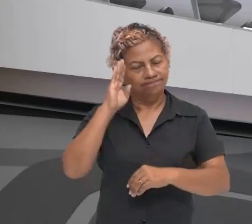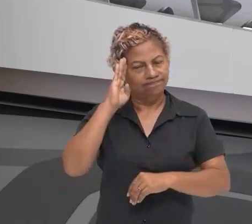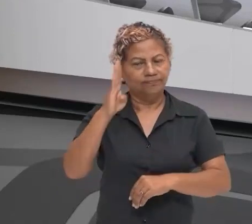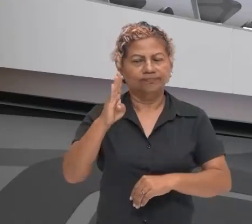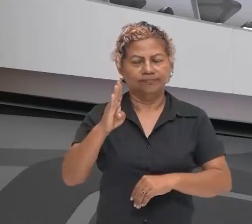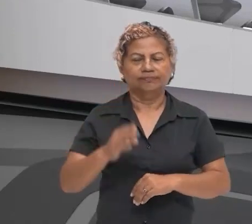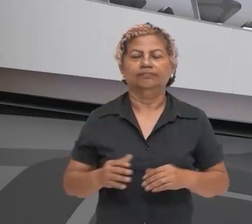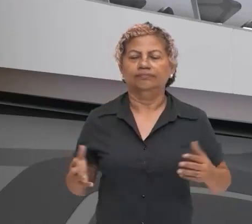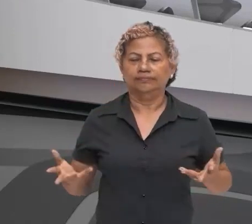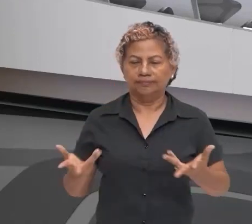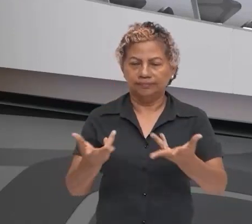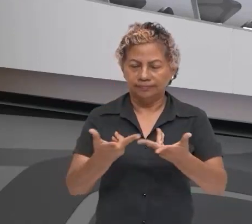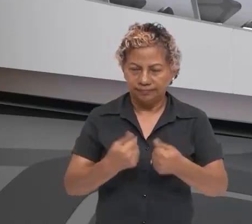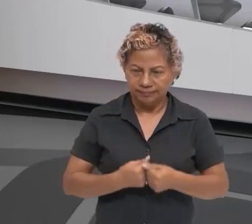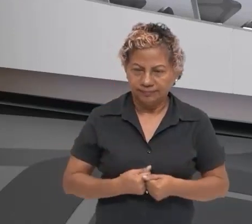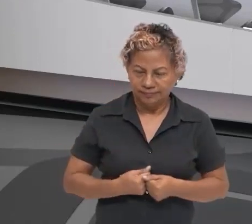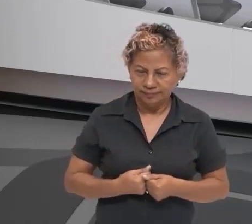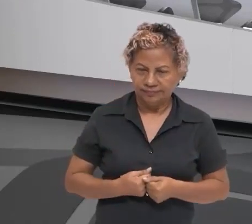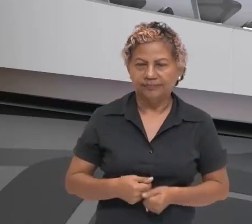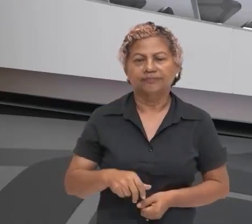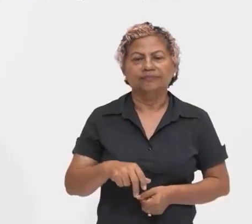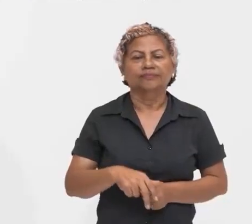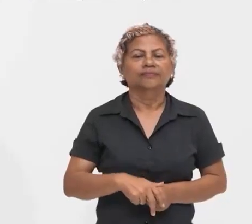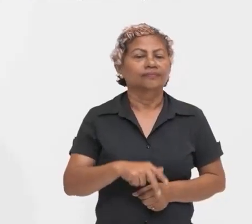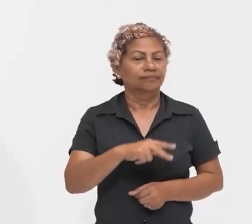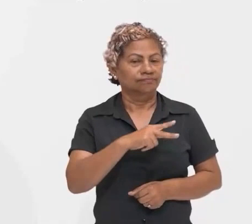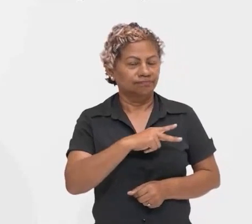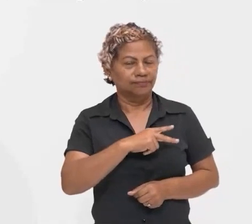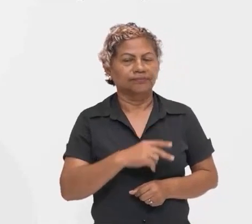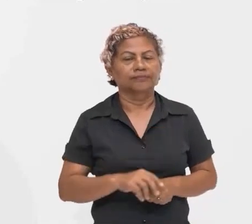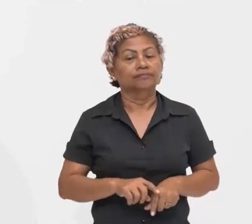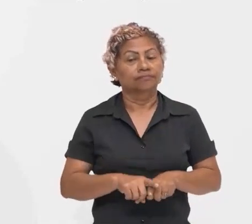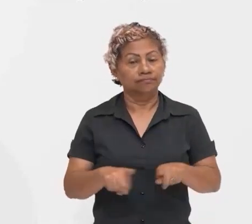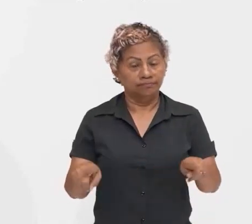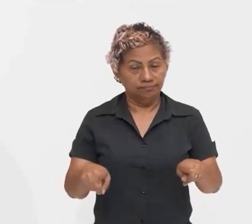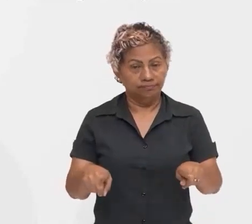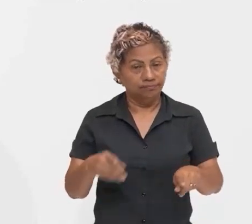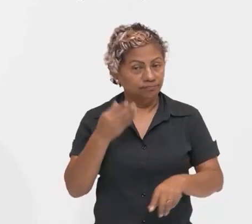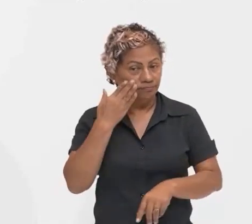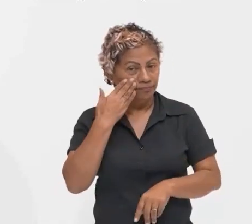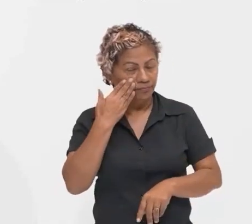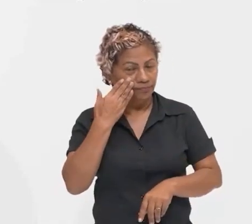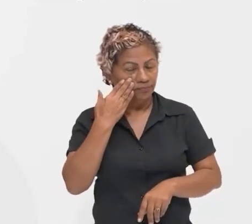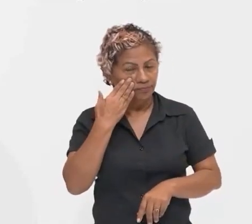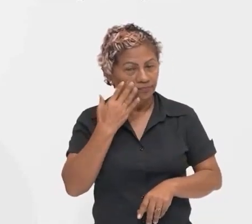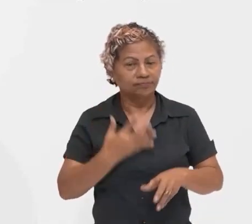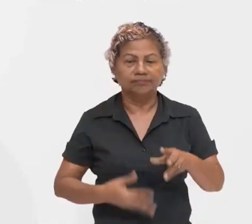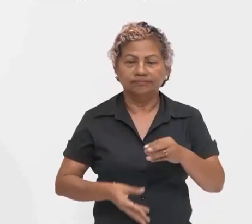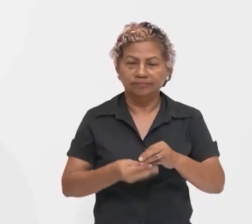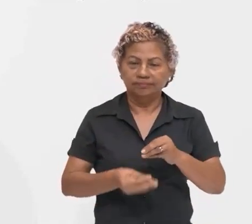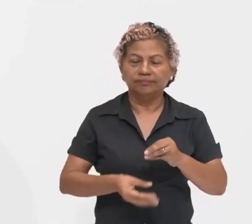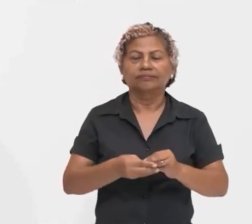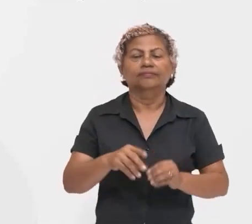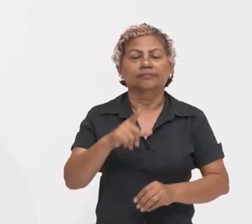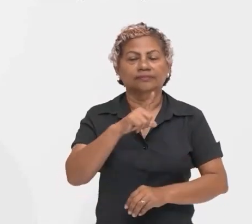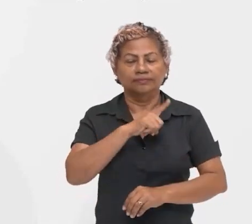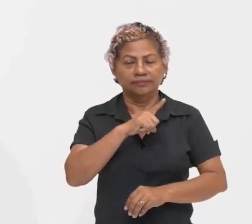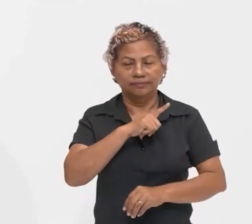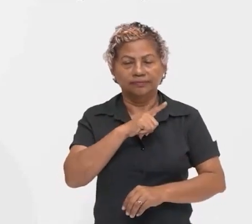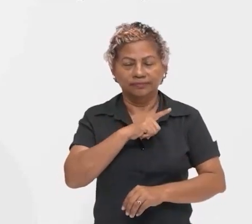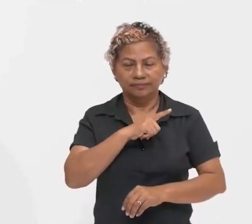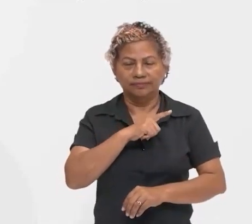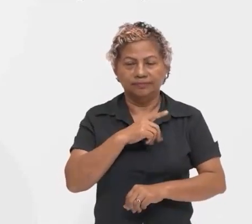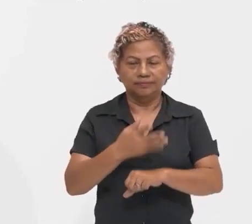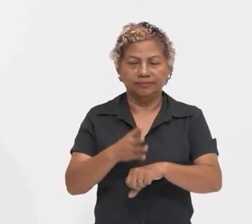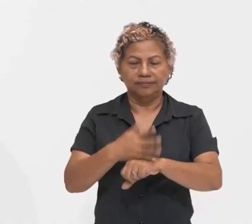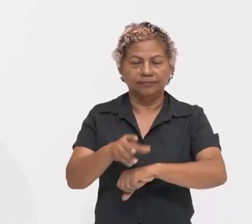Principalmente as habilidades interpessoais. E aí, porém, né, vejamos mais benefícios que ela traz para a prática